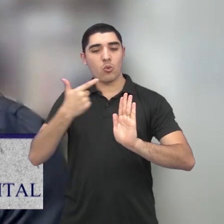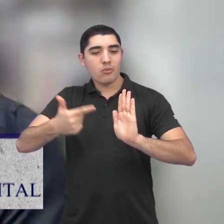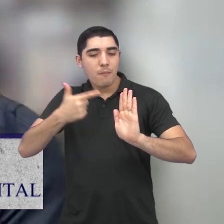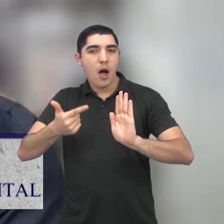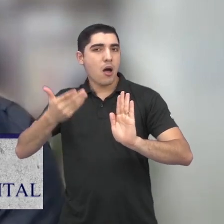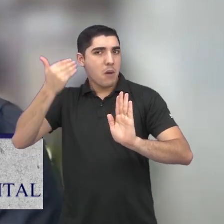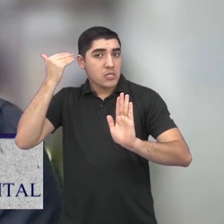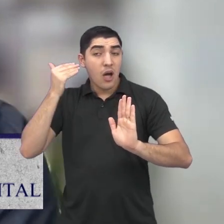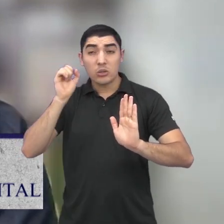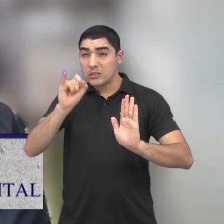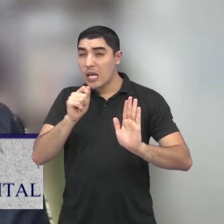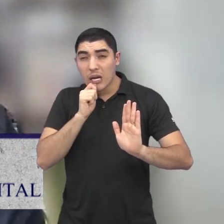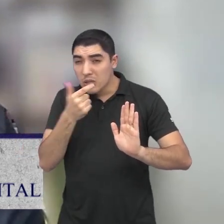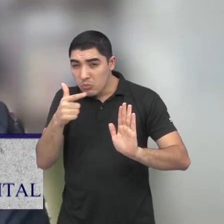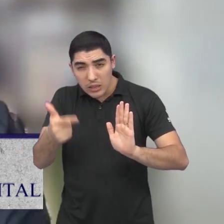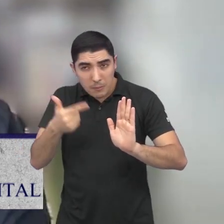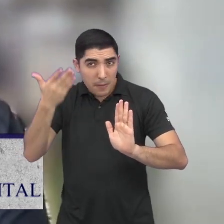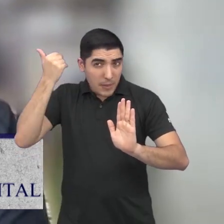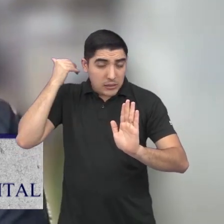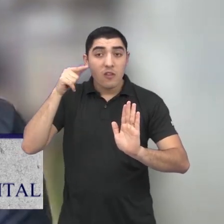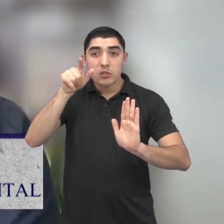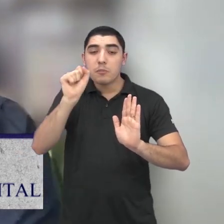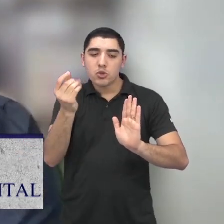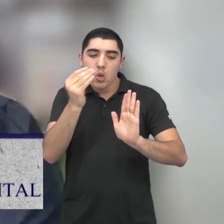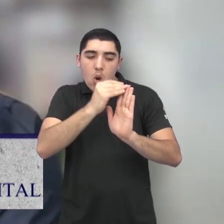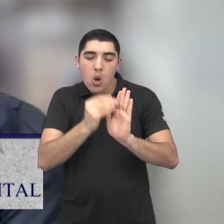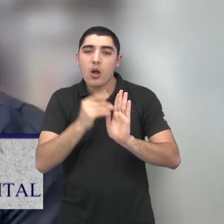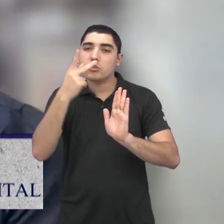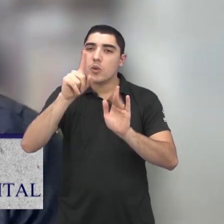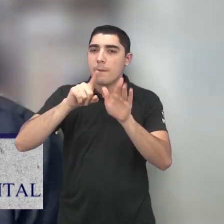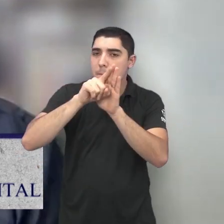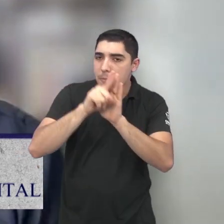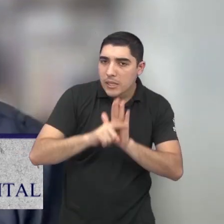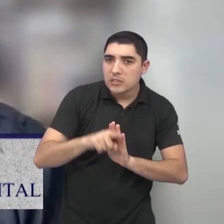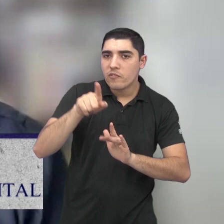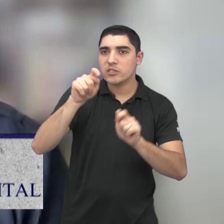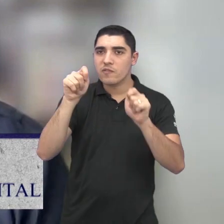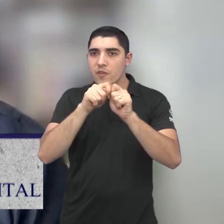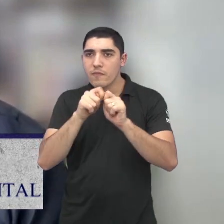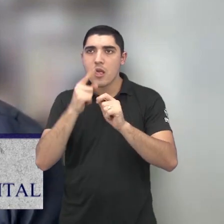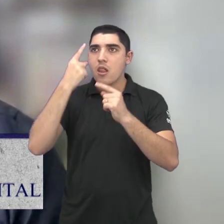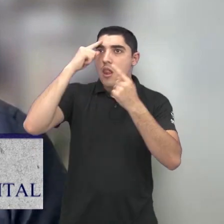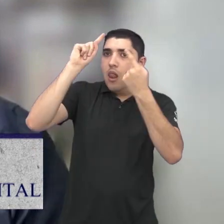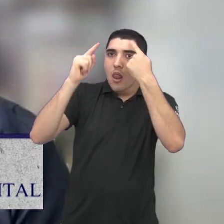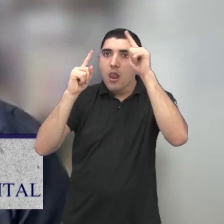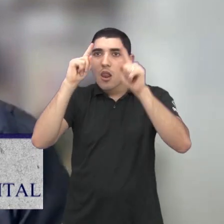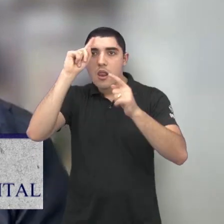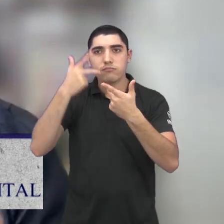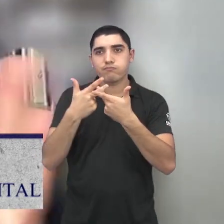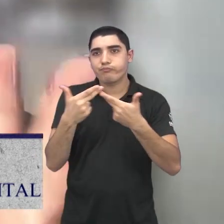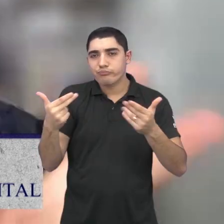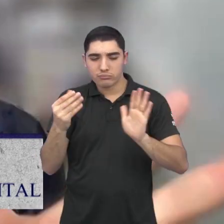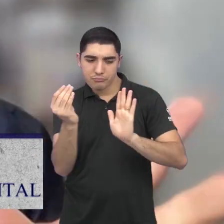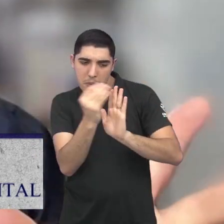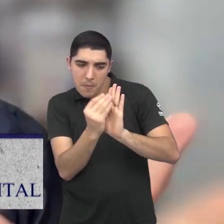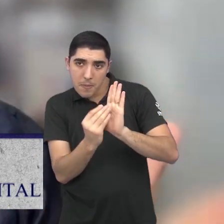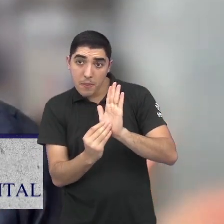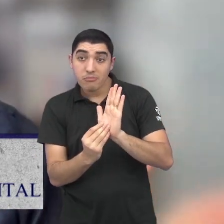não saiu, mas que mostra exatamente como você criou, as pesquisas que você fez, mais do